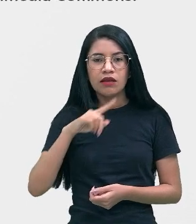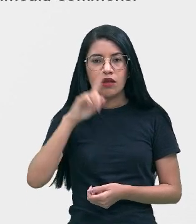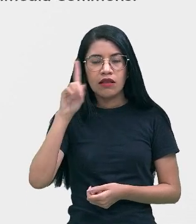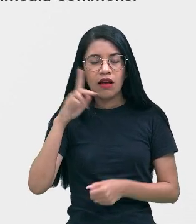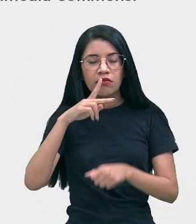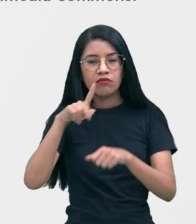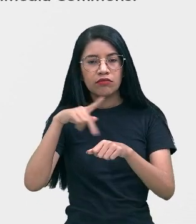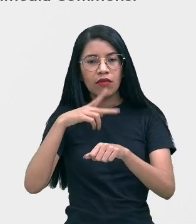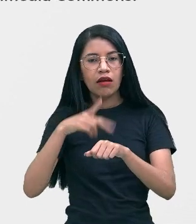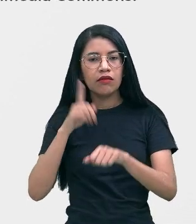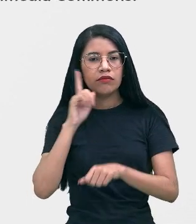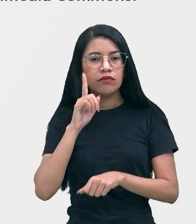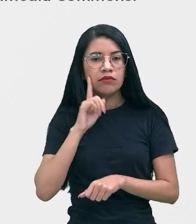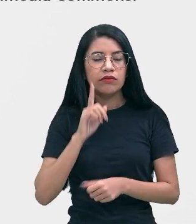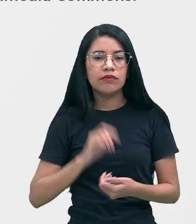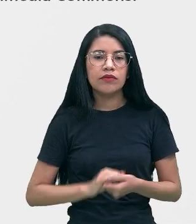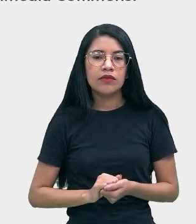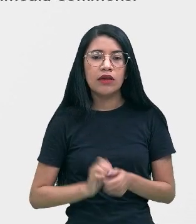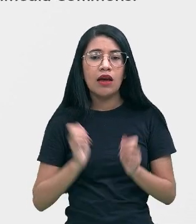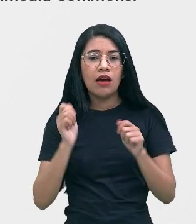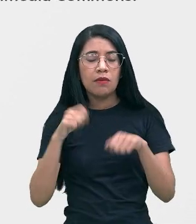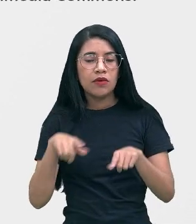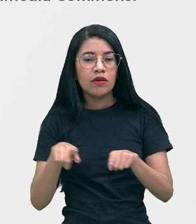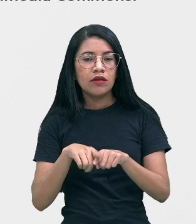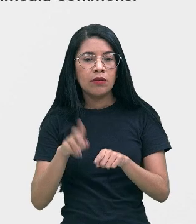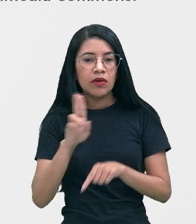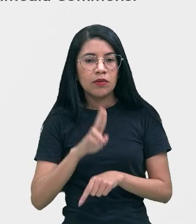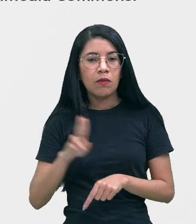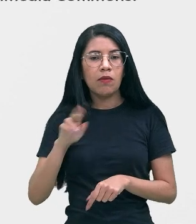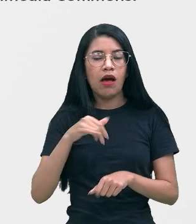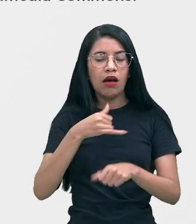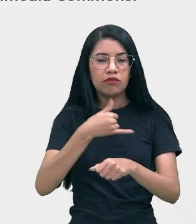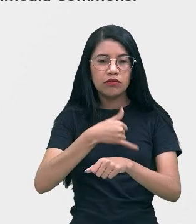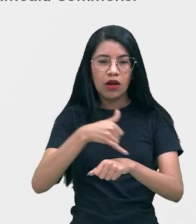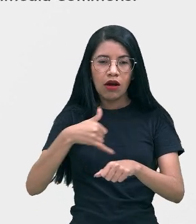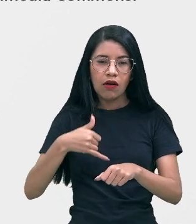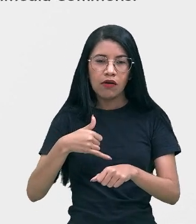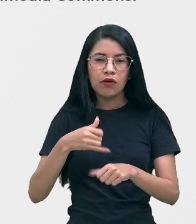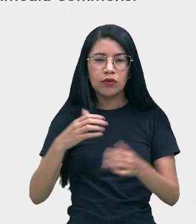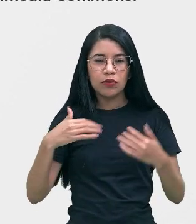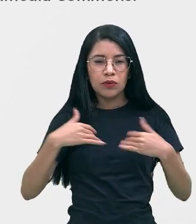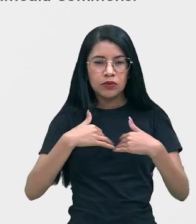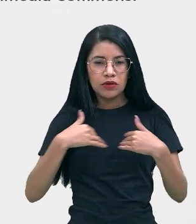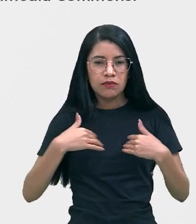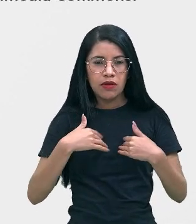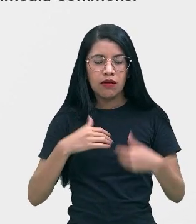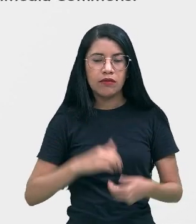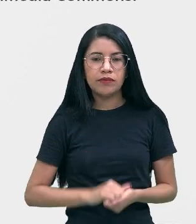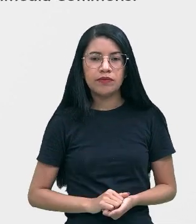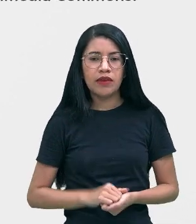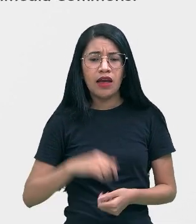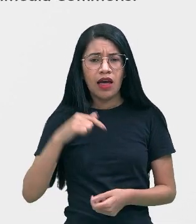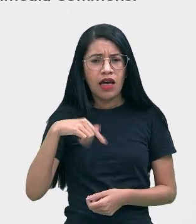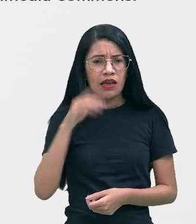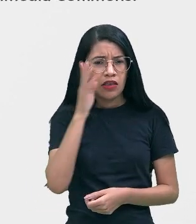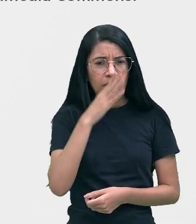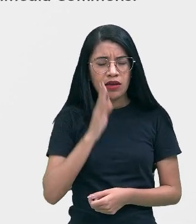como gordura vegetal, óleo de frituras e gorduras. No Brasil não é muito